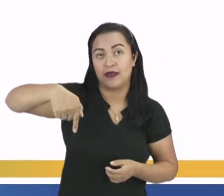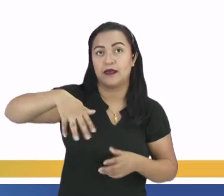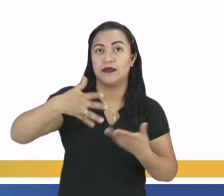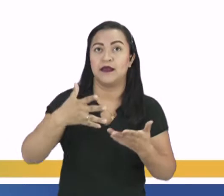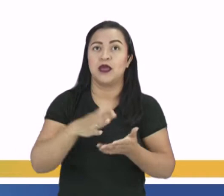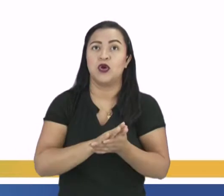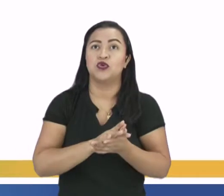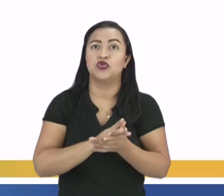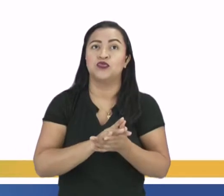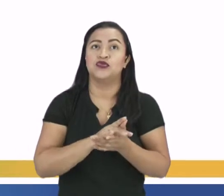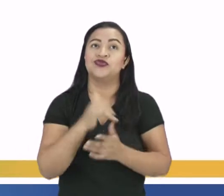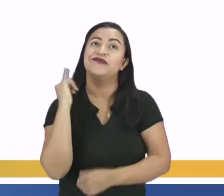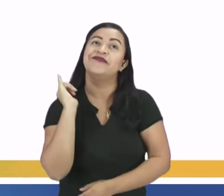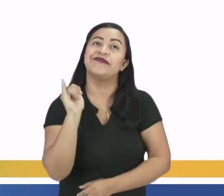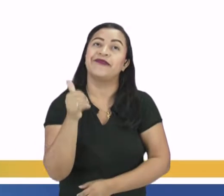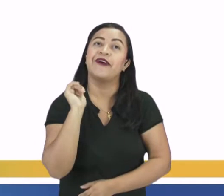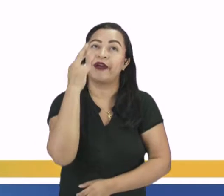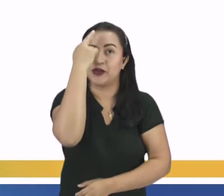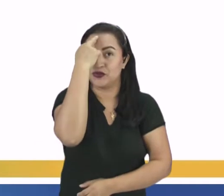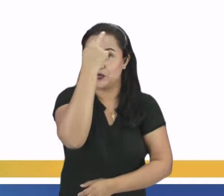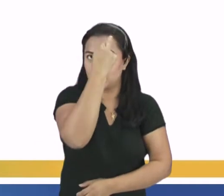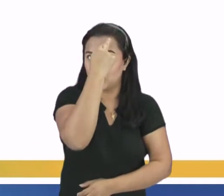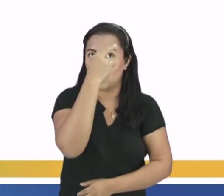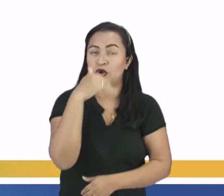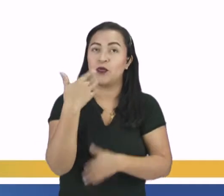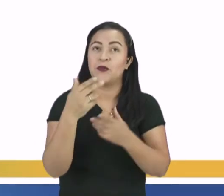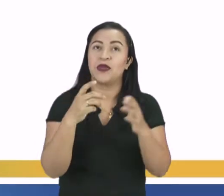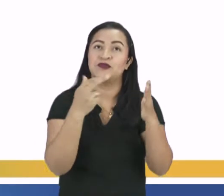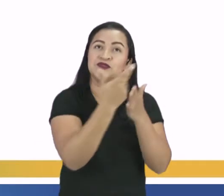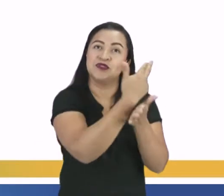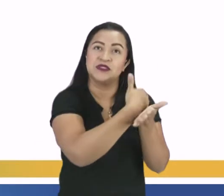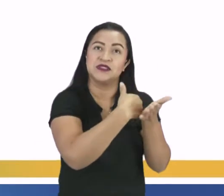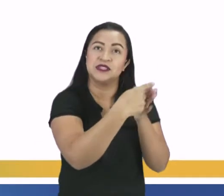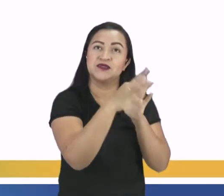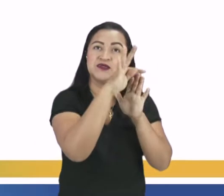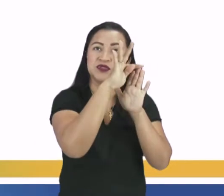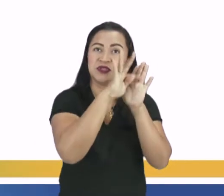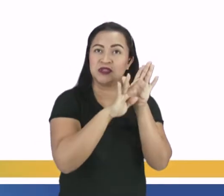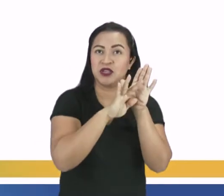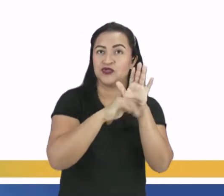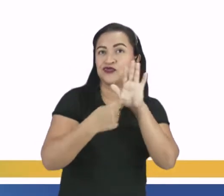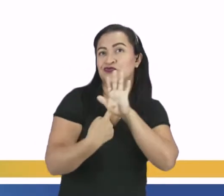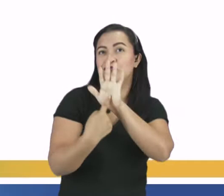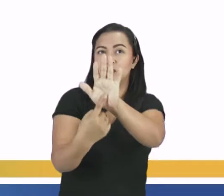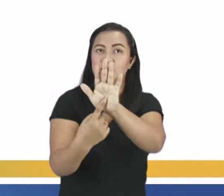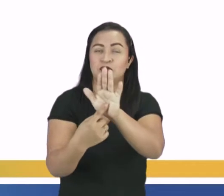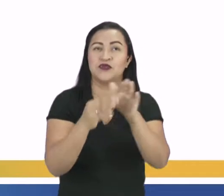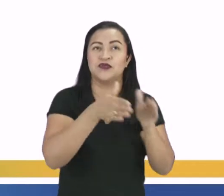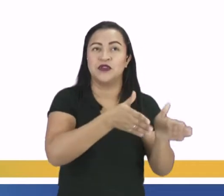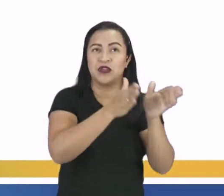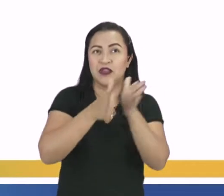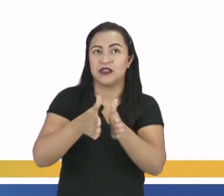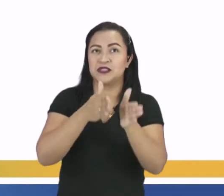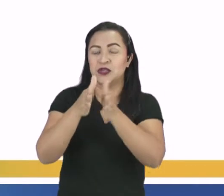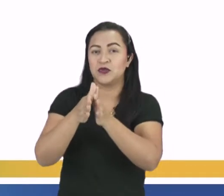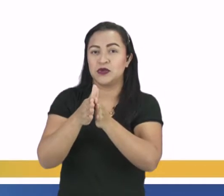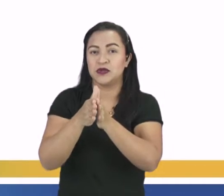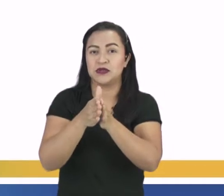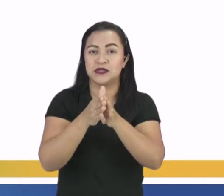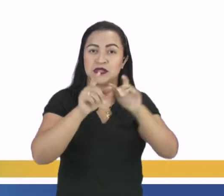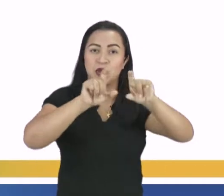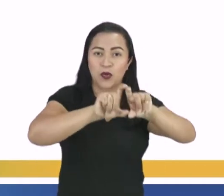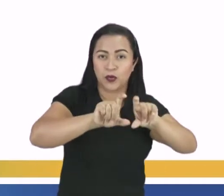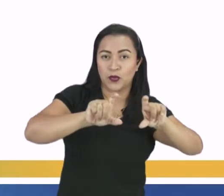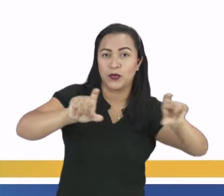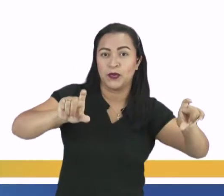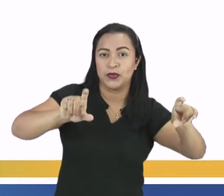textos dispostos em sequência, normalmente na horizontal. Essas histórias possuem os fundamentos